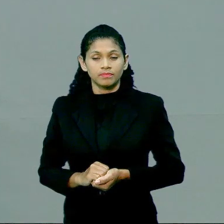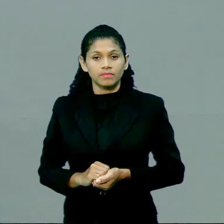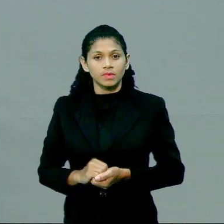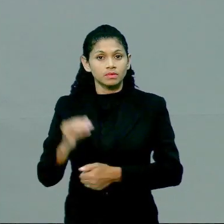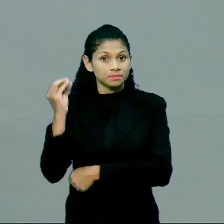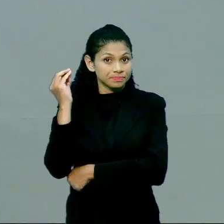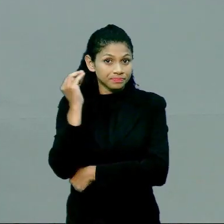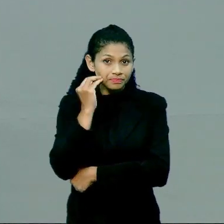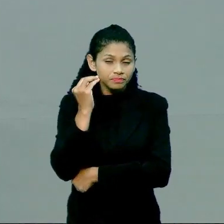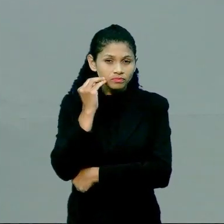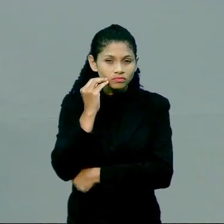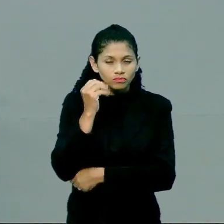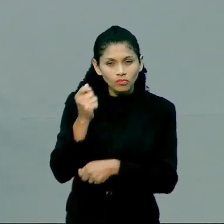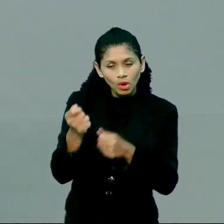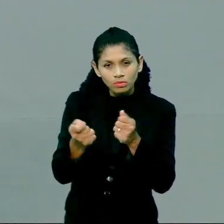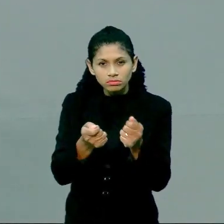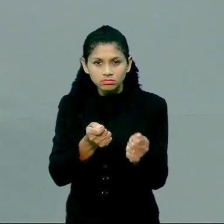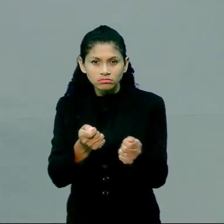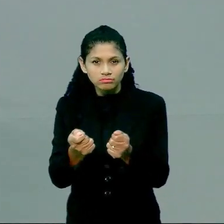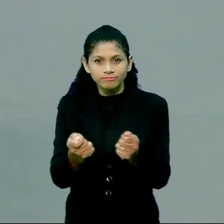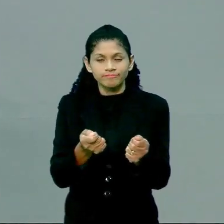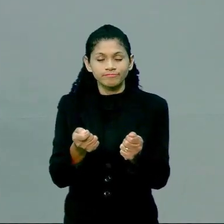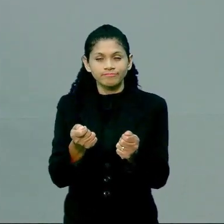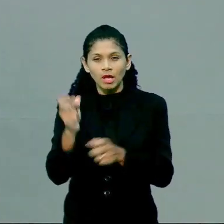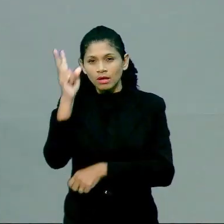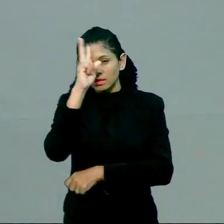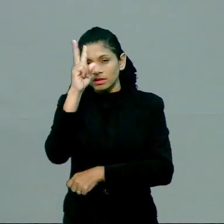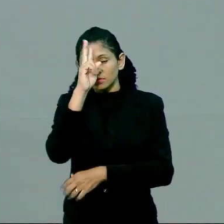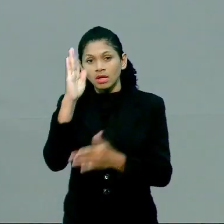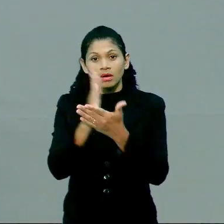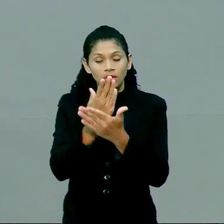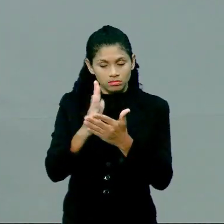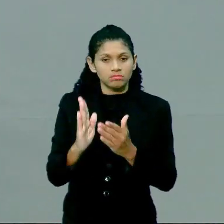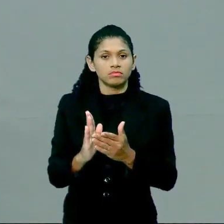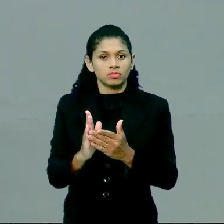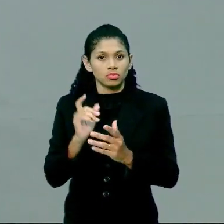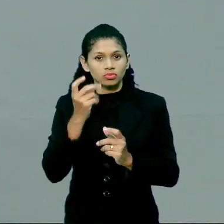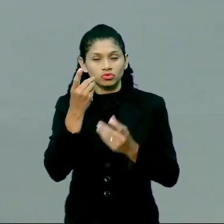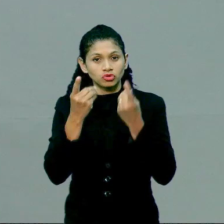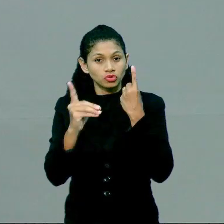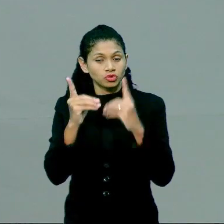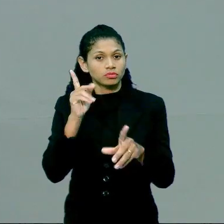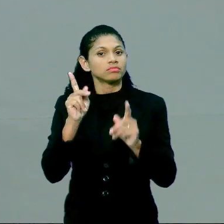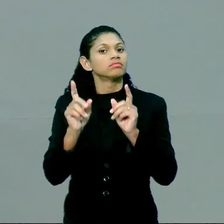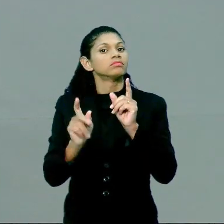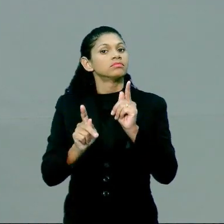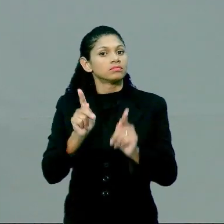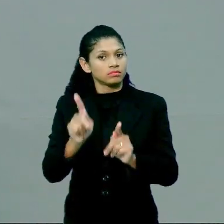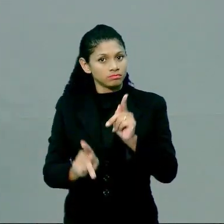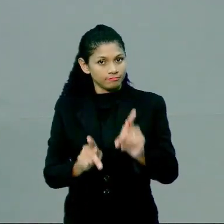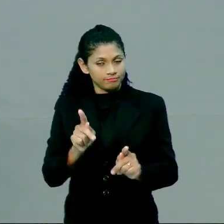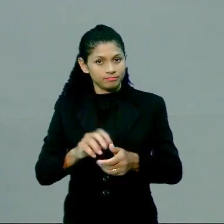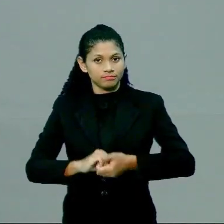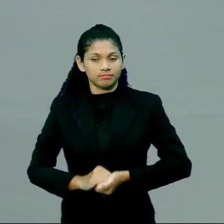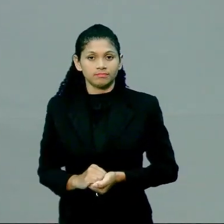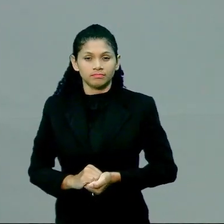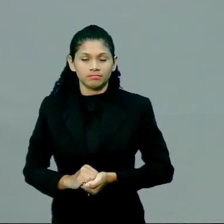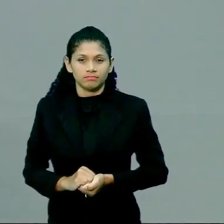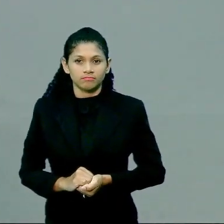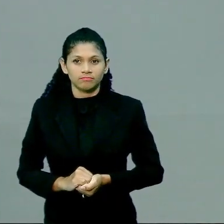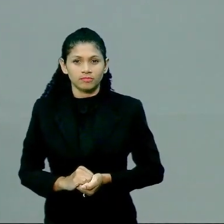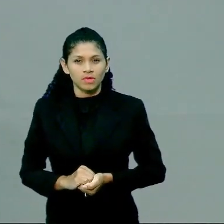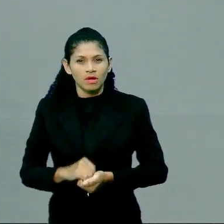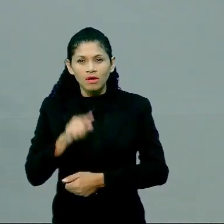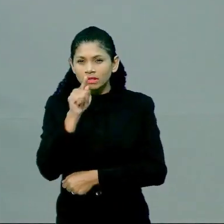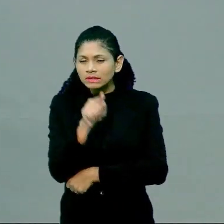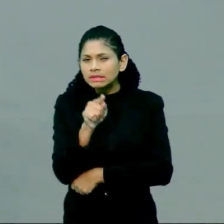aqui né e lembrar de alguns dessas expressões máticas Você se lembra de algumas a professor